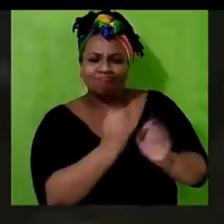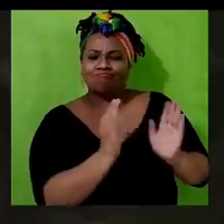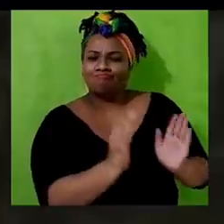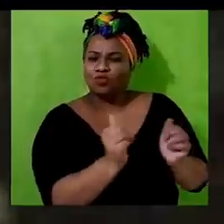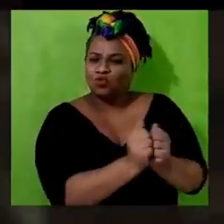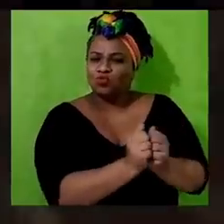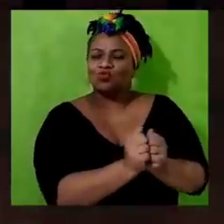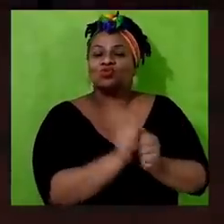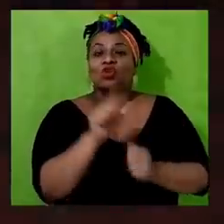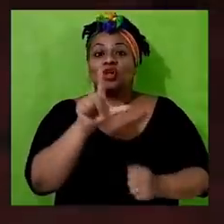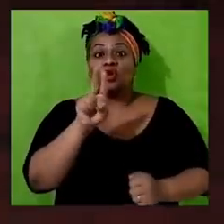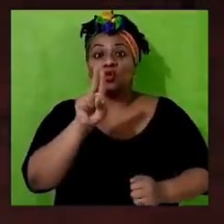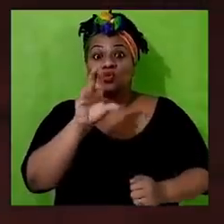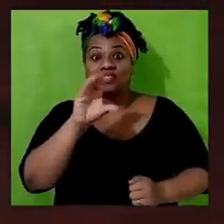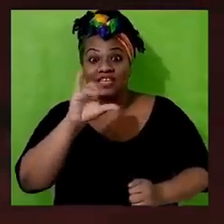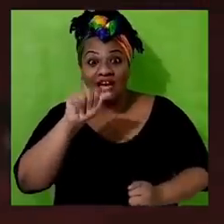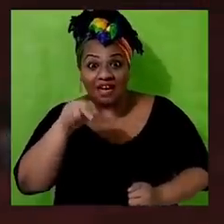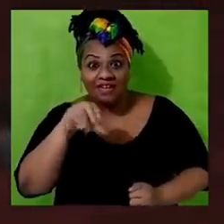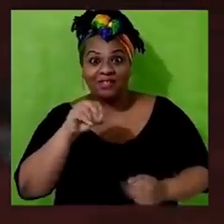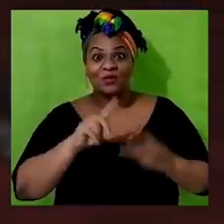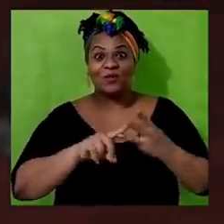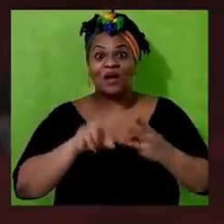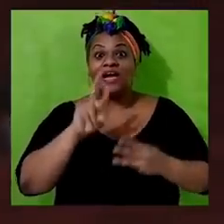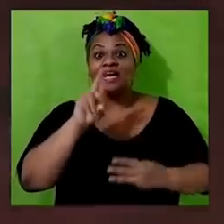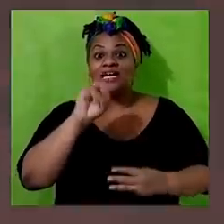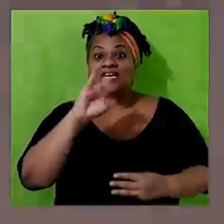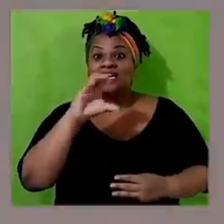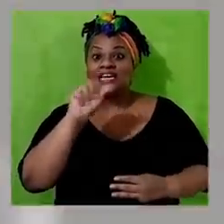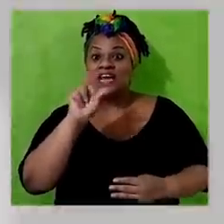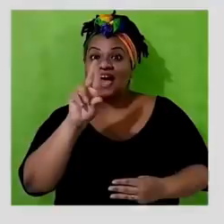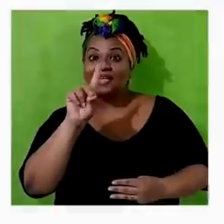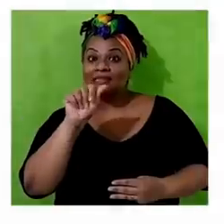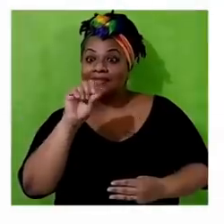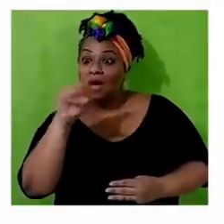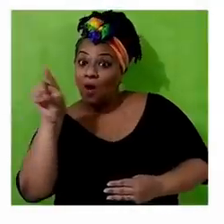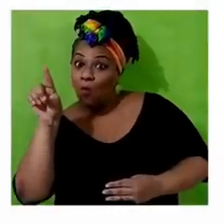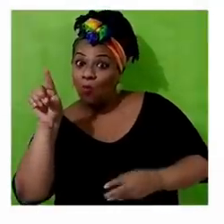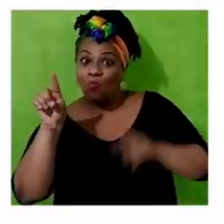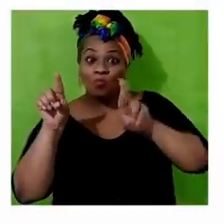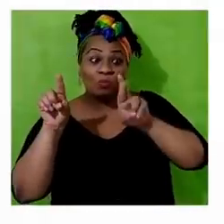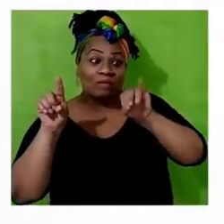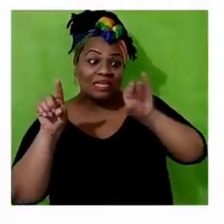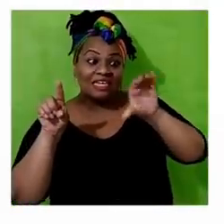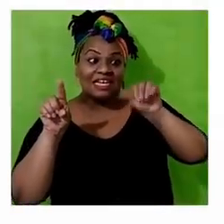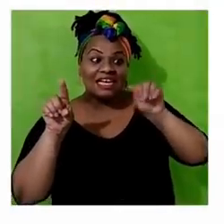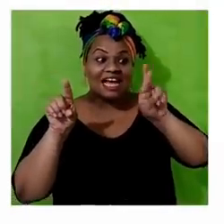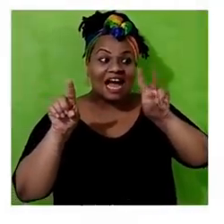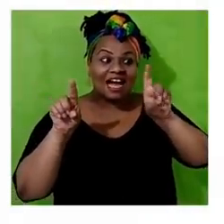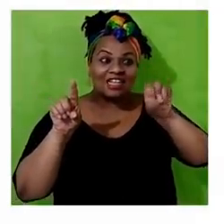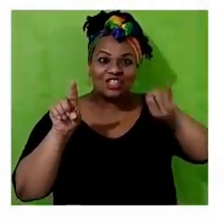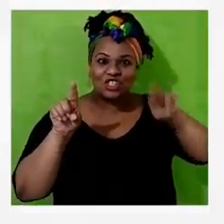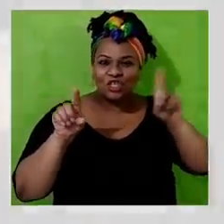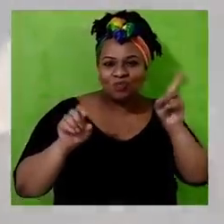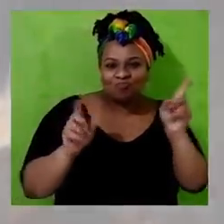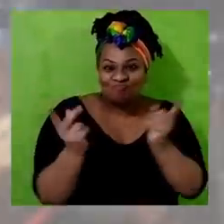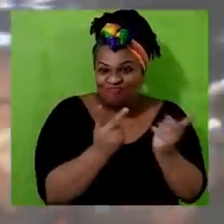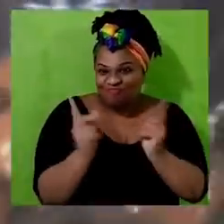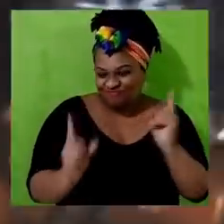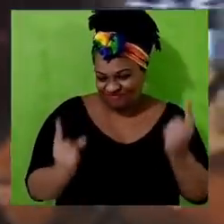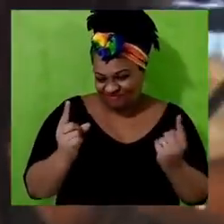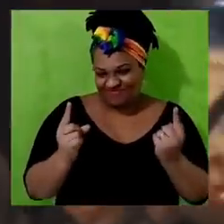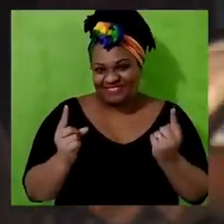gente. Luciano, Ricardão, que é o Ricardinho. O Ricardinho que é